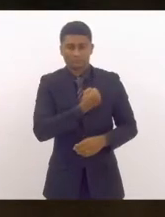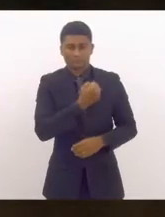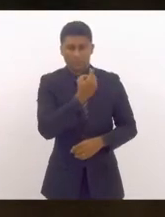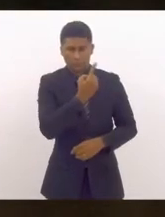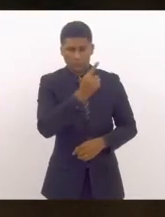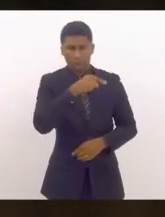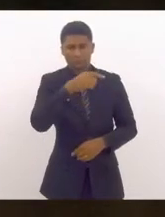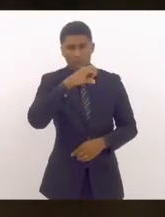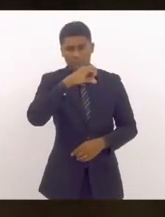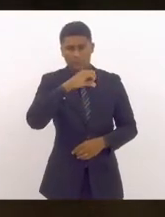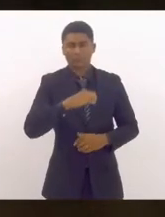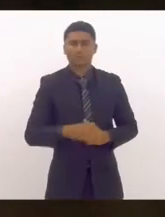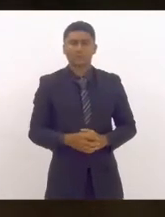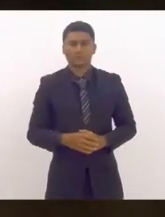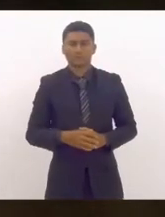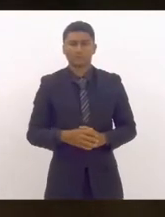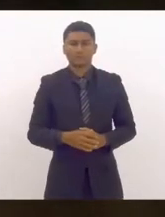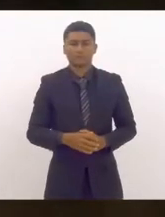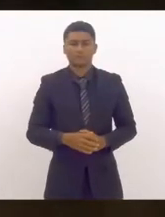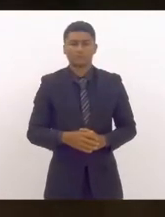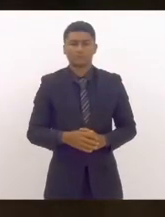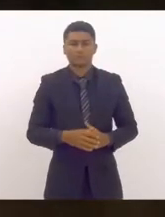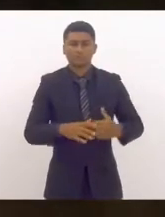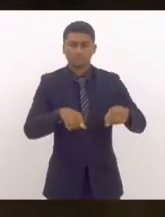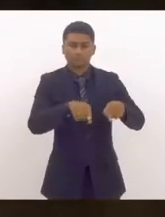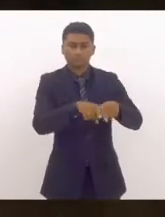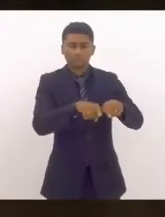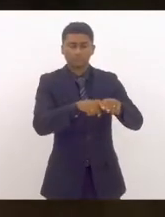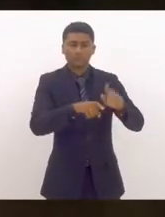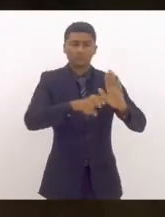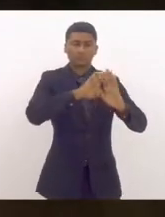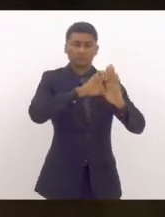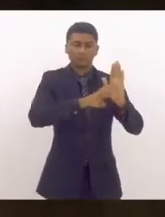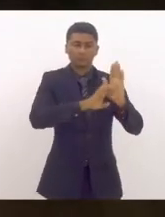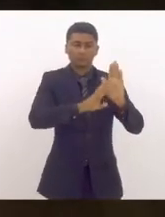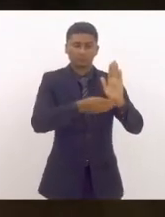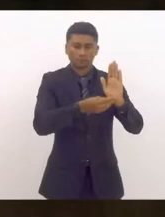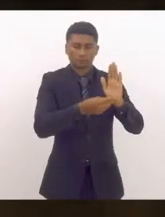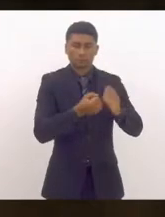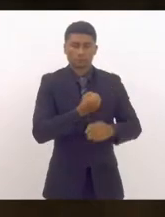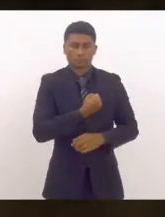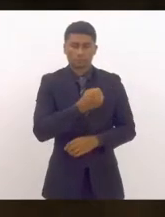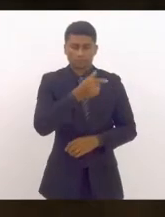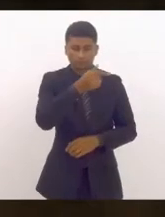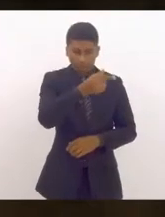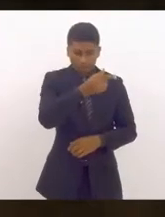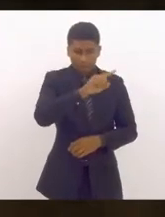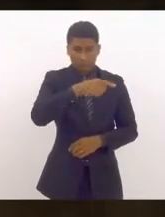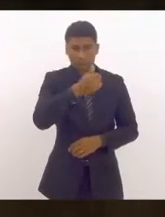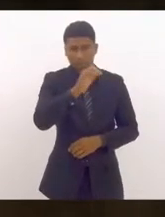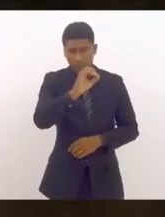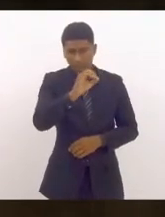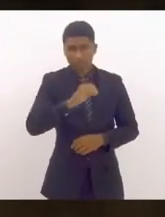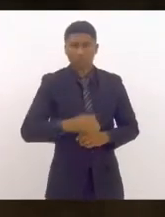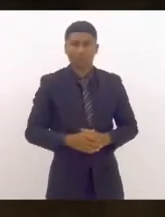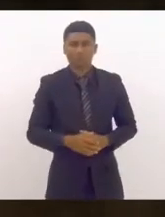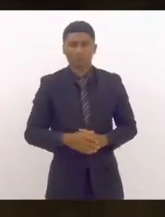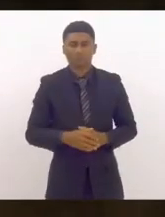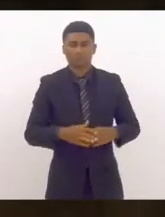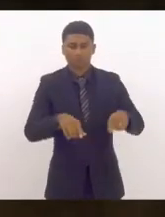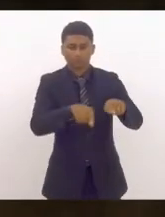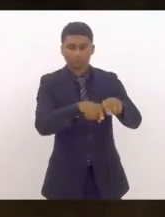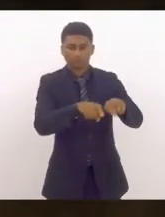9, favorável com subemenda aglutinativa, as emendas de número 7 e 10, favorável com